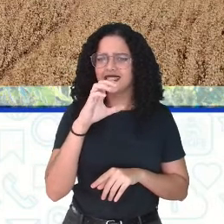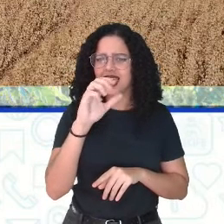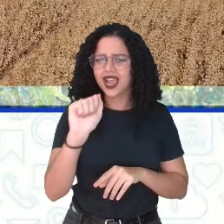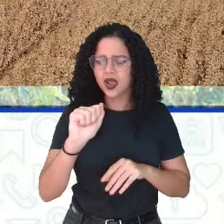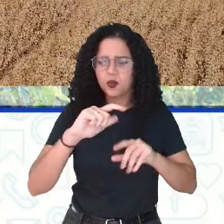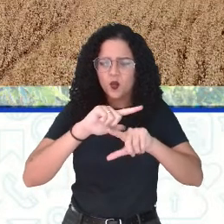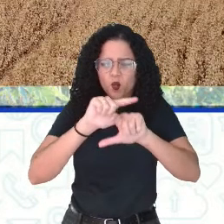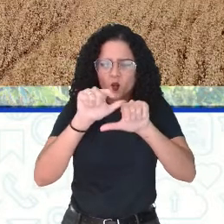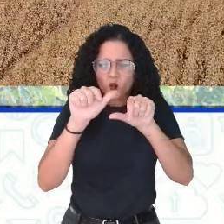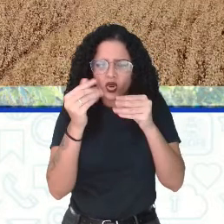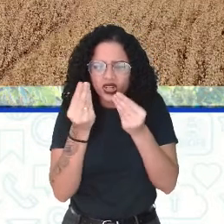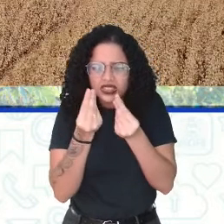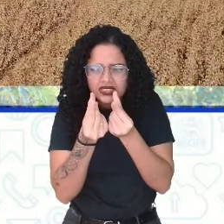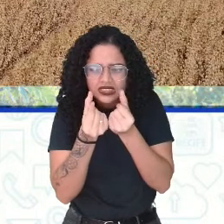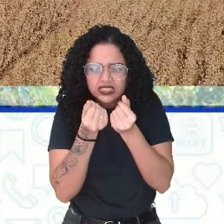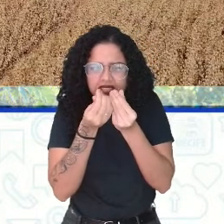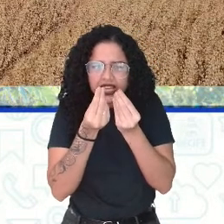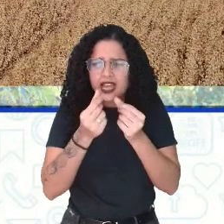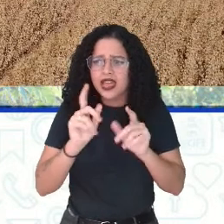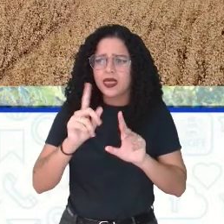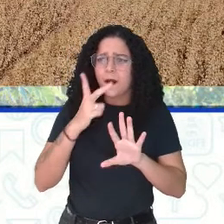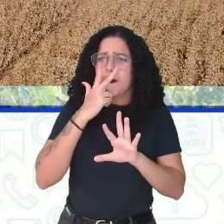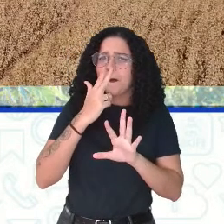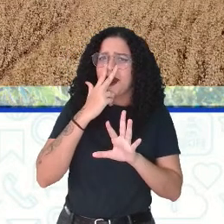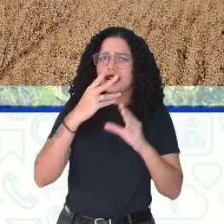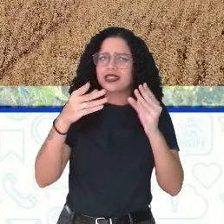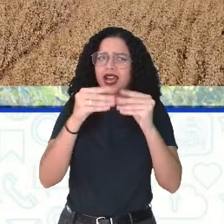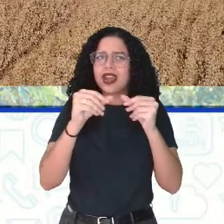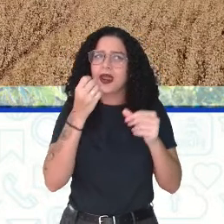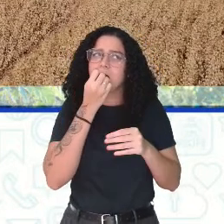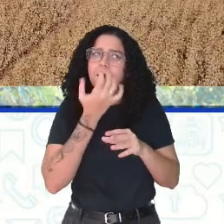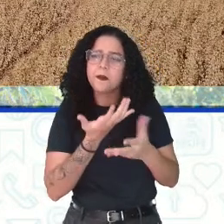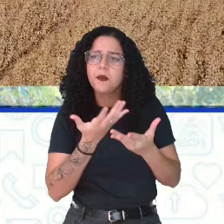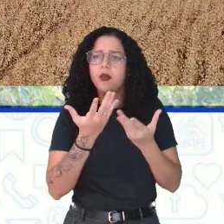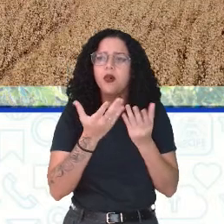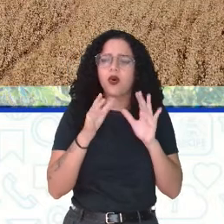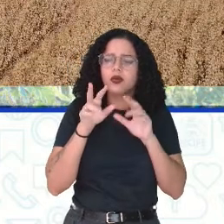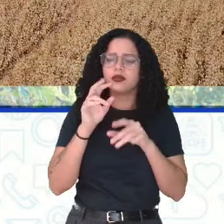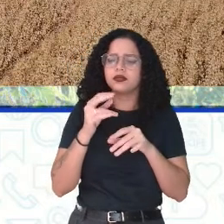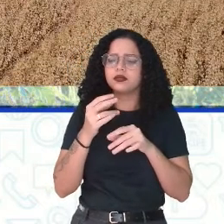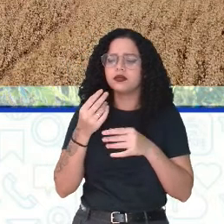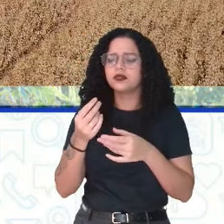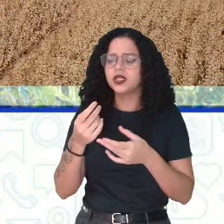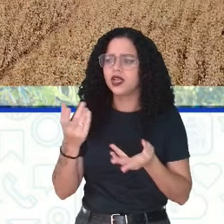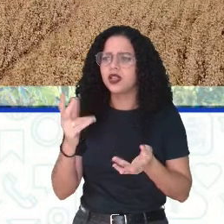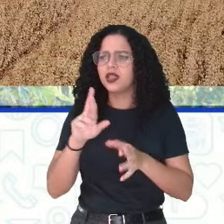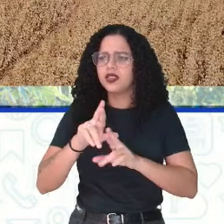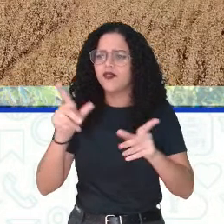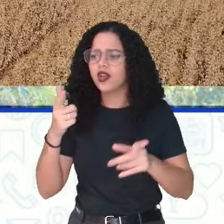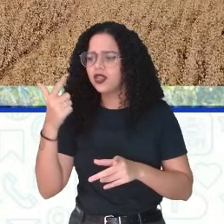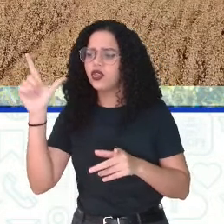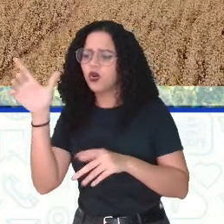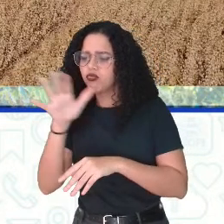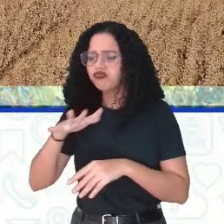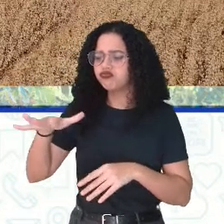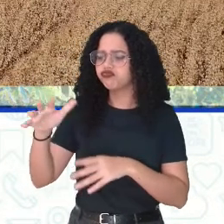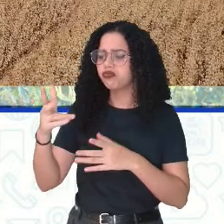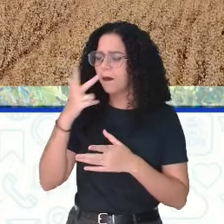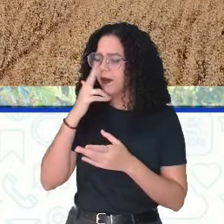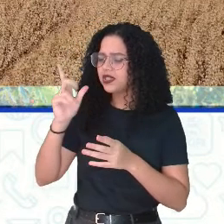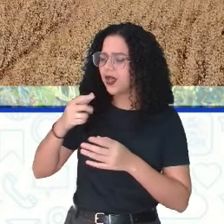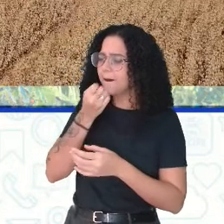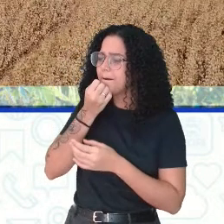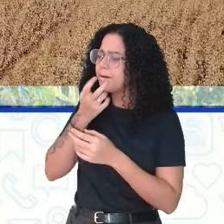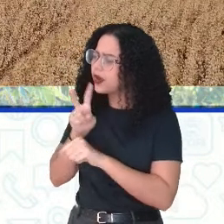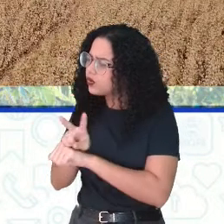aí. Não parece um solozinho, não é aquela areia que a gente vê que é bem cuidada, né? Que tem uma área verde, realmente